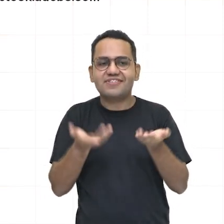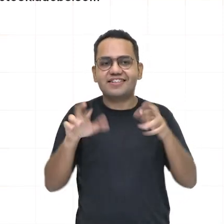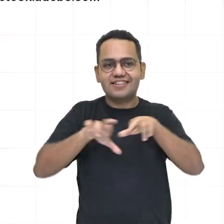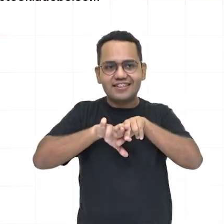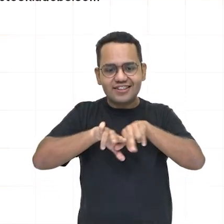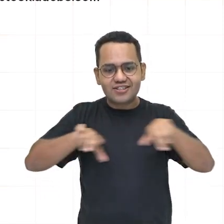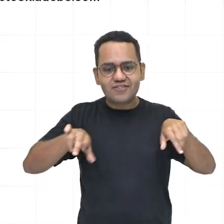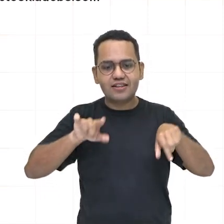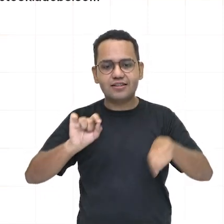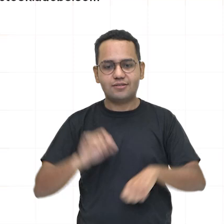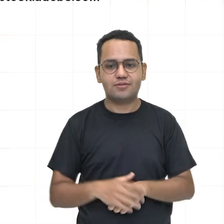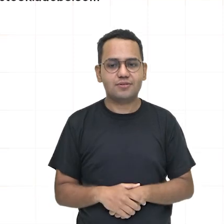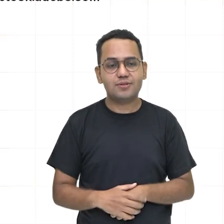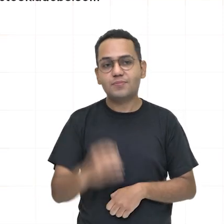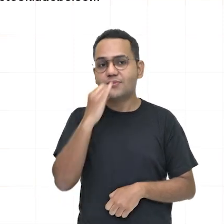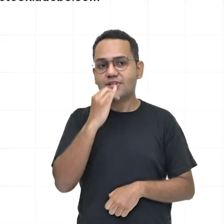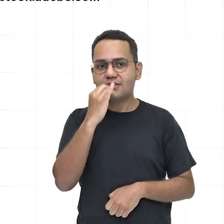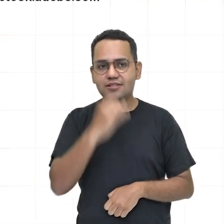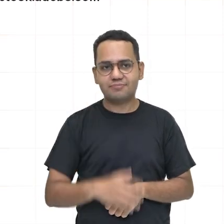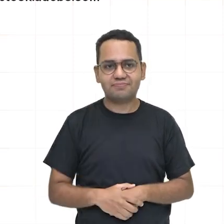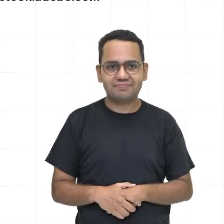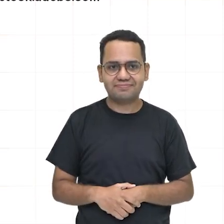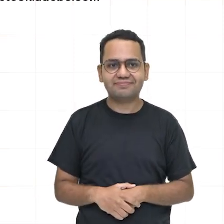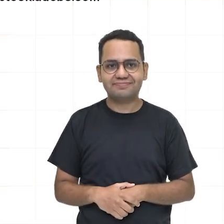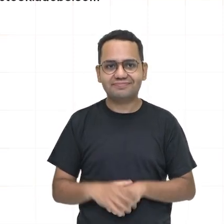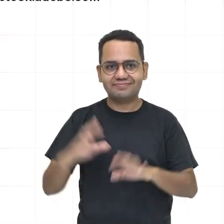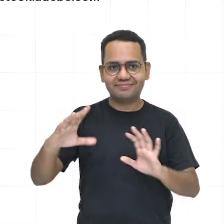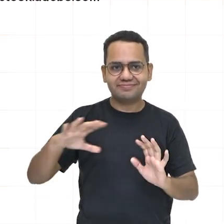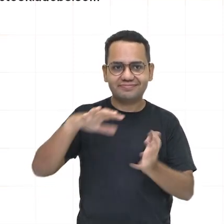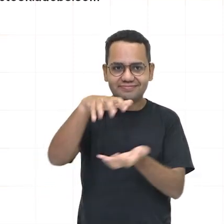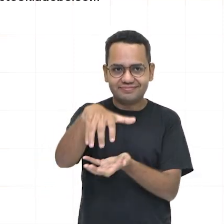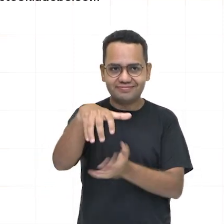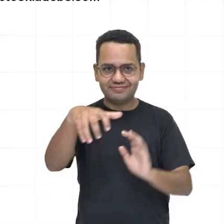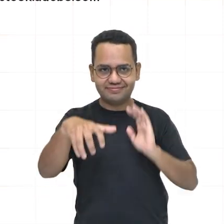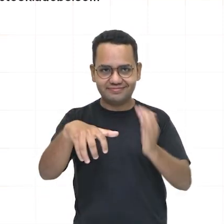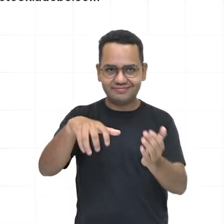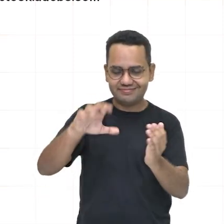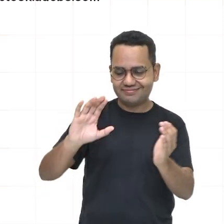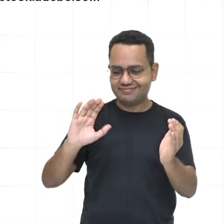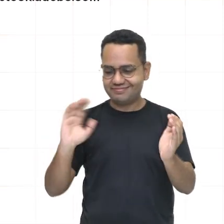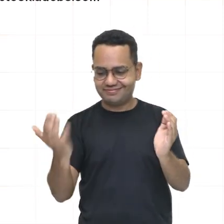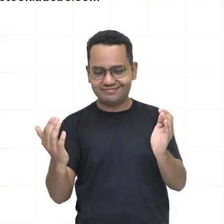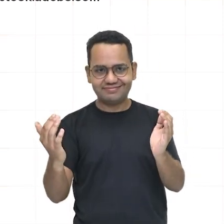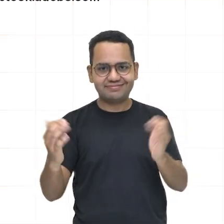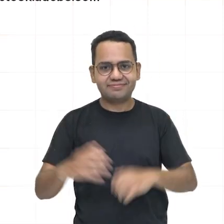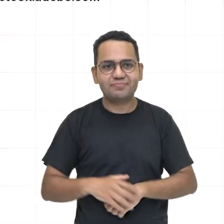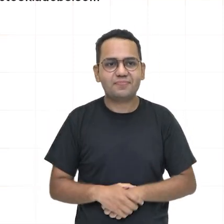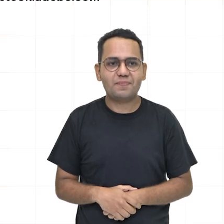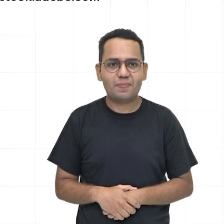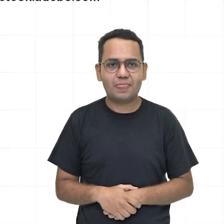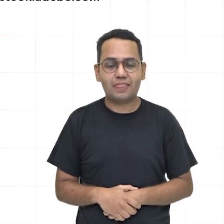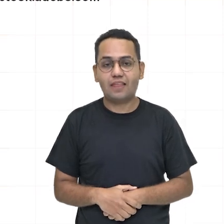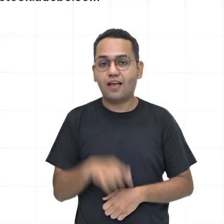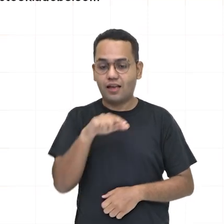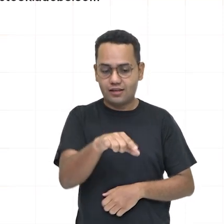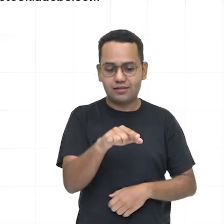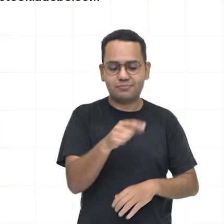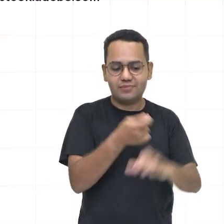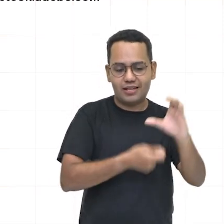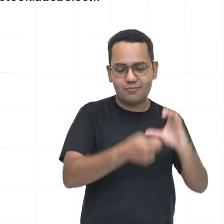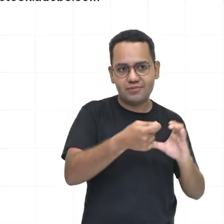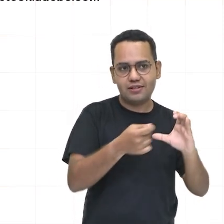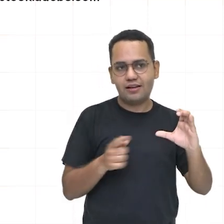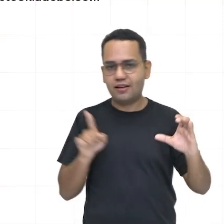que um lado do planeta nós estamos falando daquela divisão Oriente socialista e o Ocidente